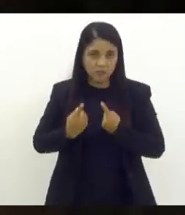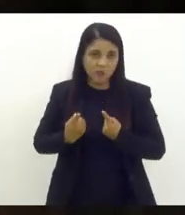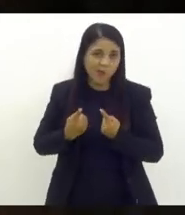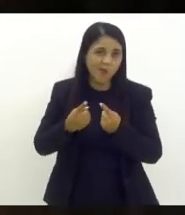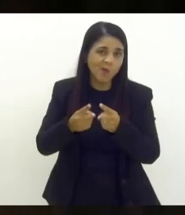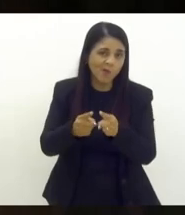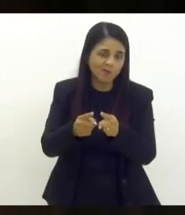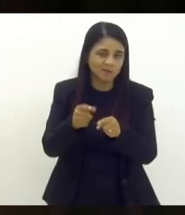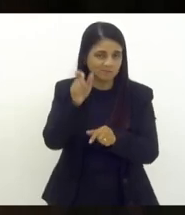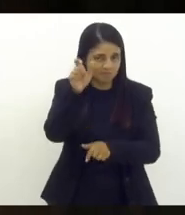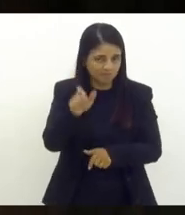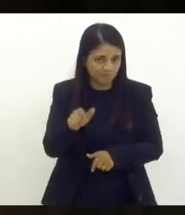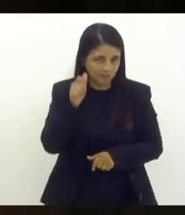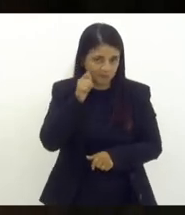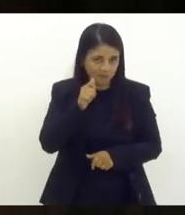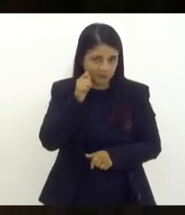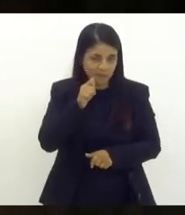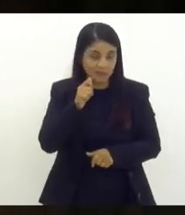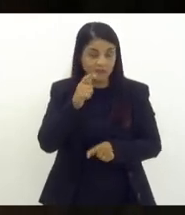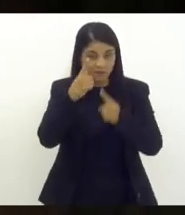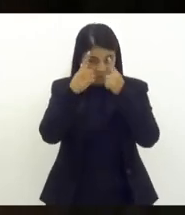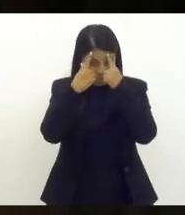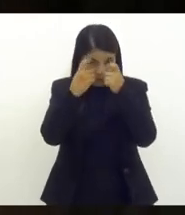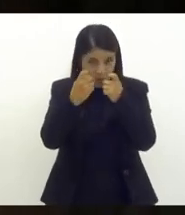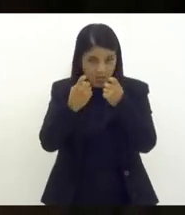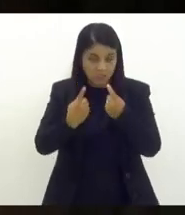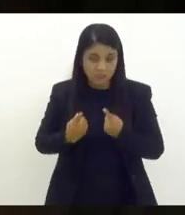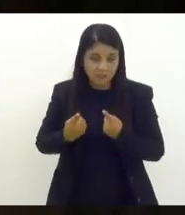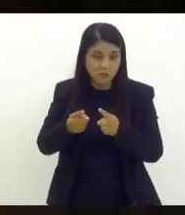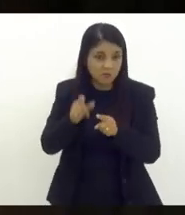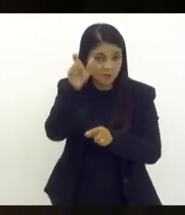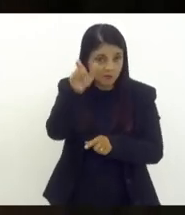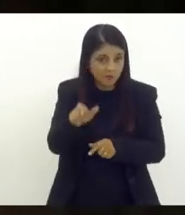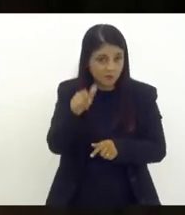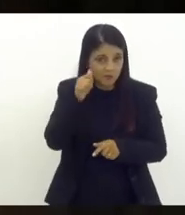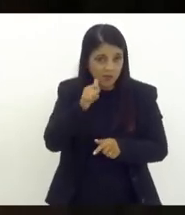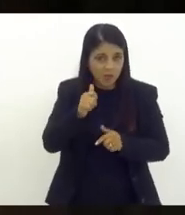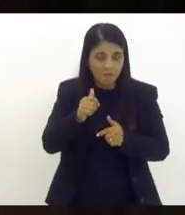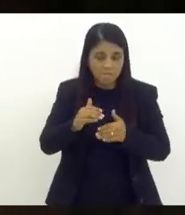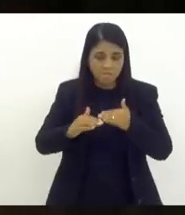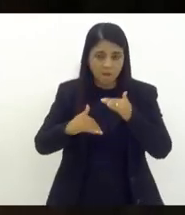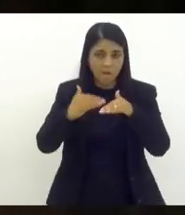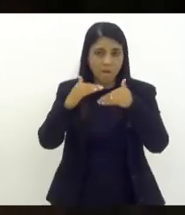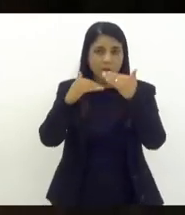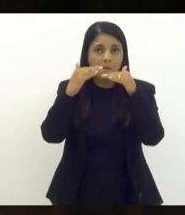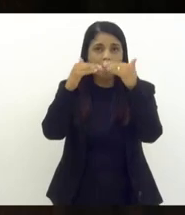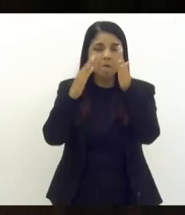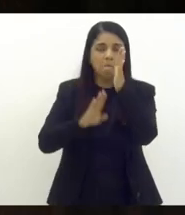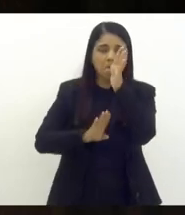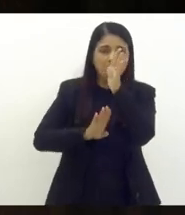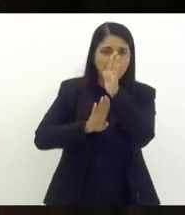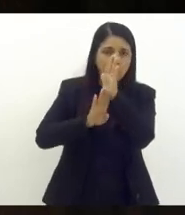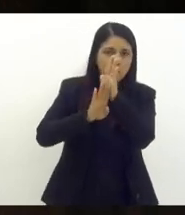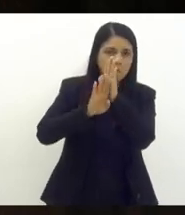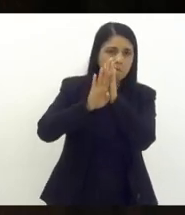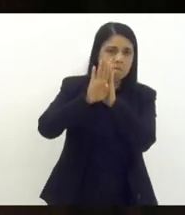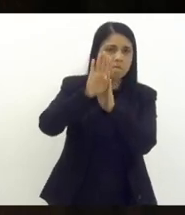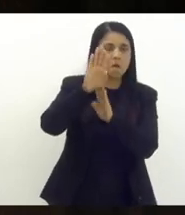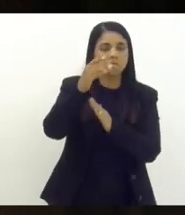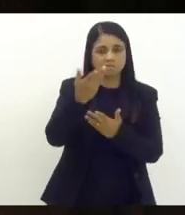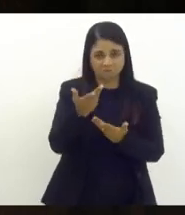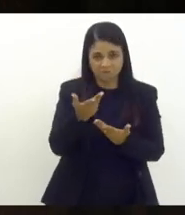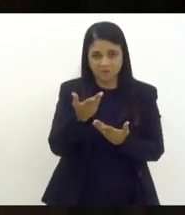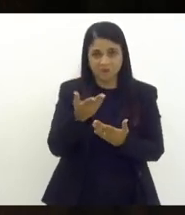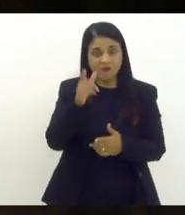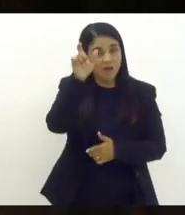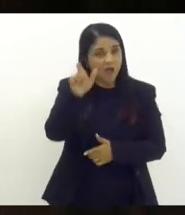que é algo que tem crescido muito não só no estado do Rio de Janeiro mas como em todo o país porque não dizer em mundo a mulher